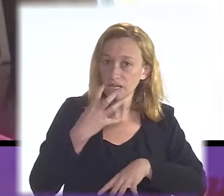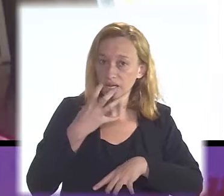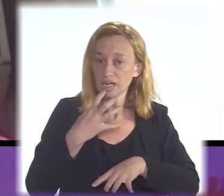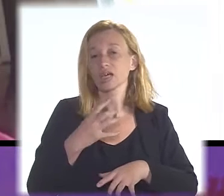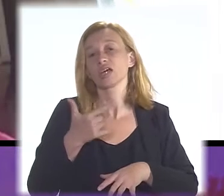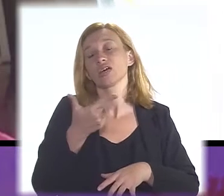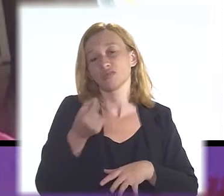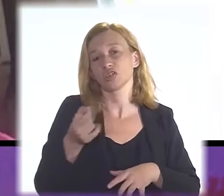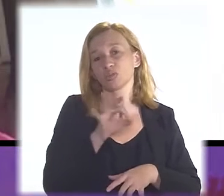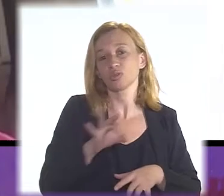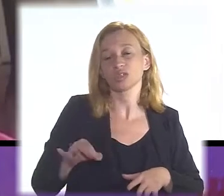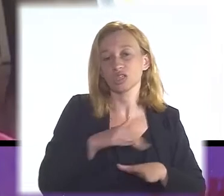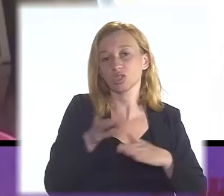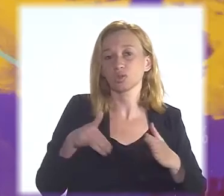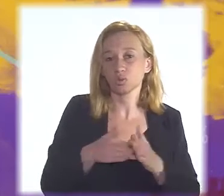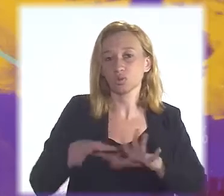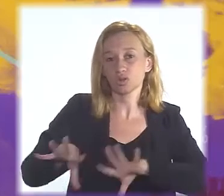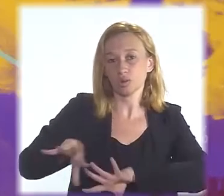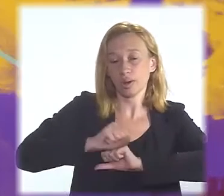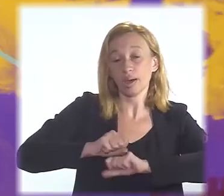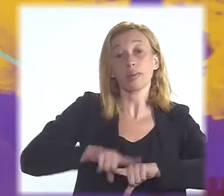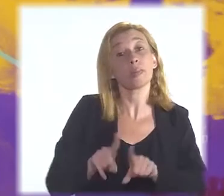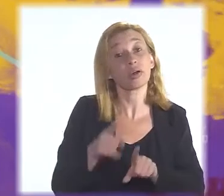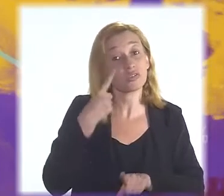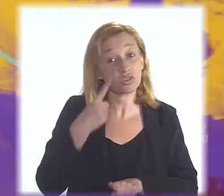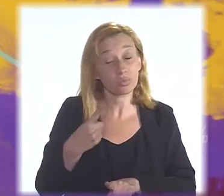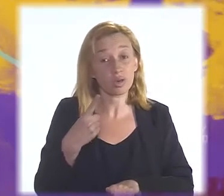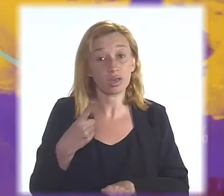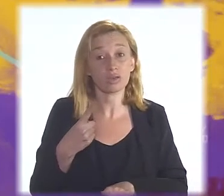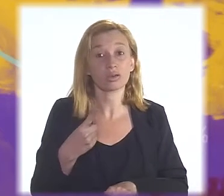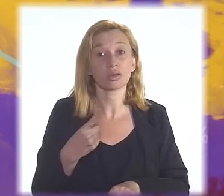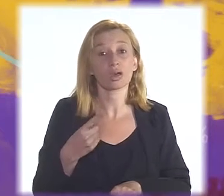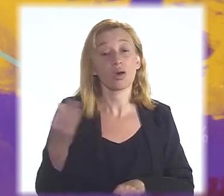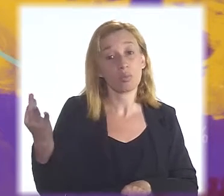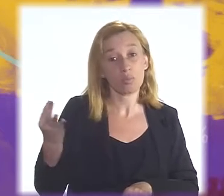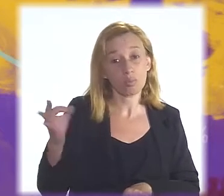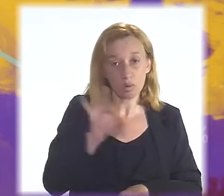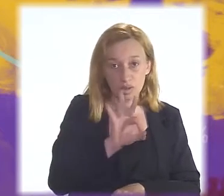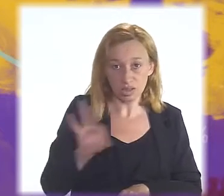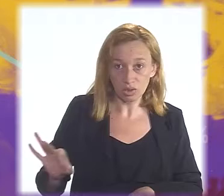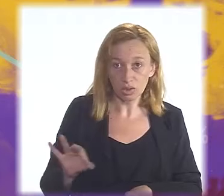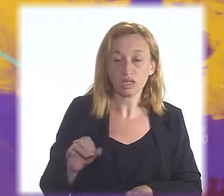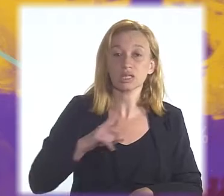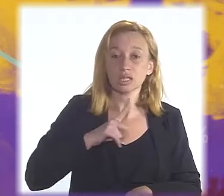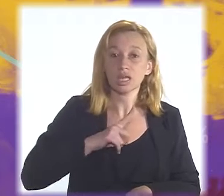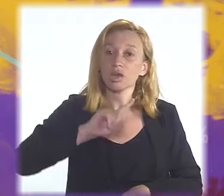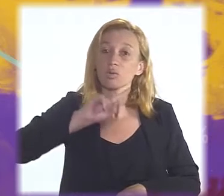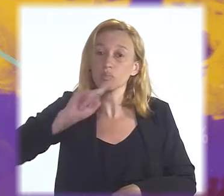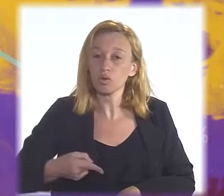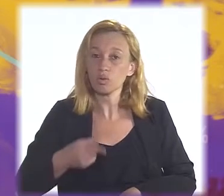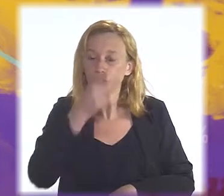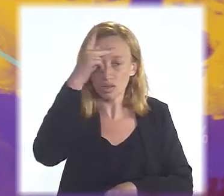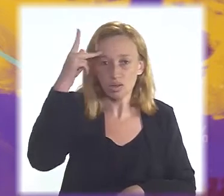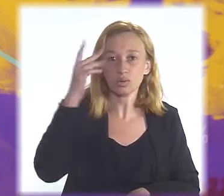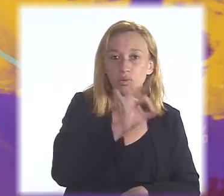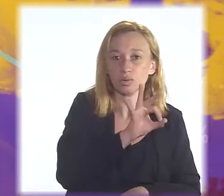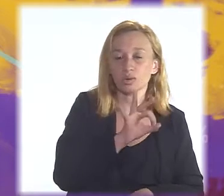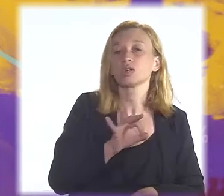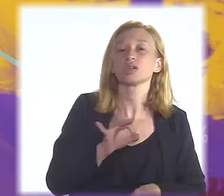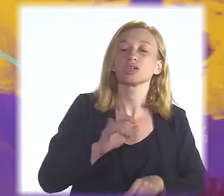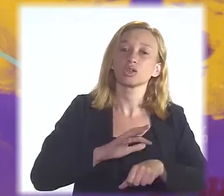de 20% de todos os infectados. Agora, veja bem, é uma questão percentual. Se eu tenho 1.000 pessoas